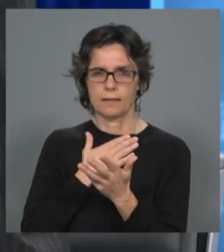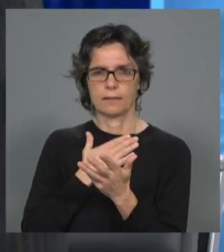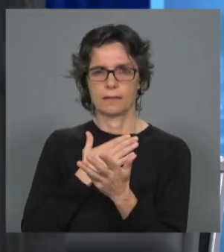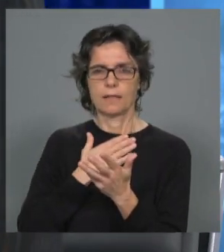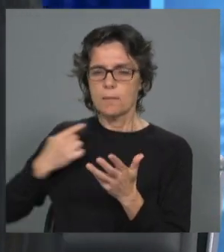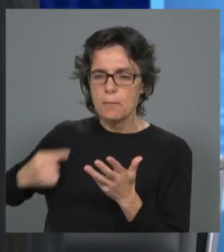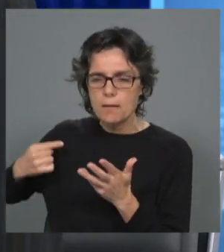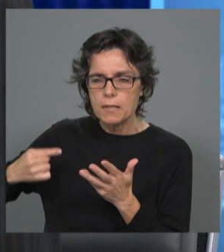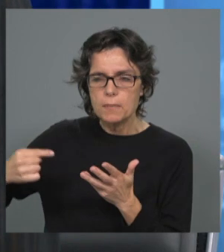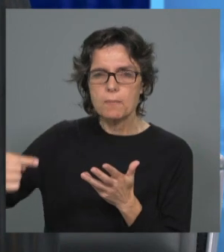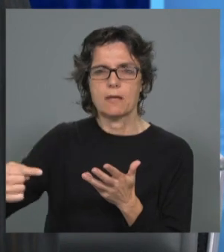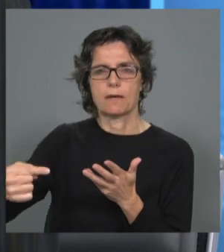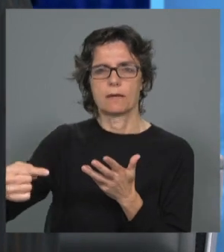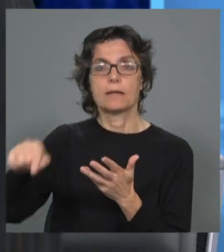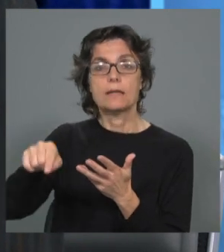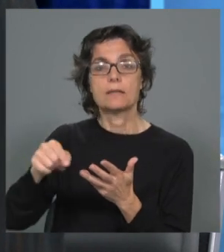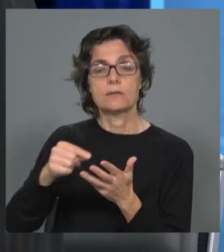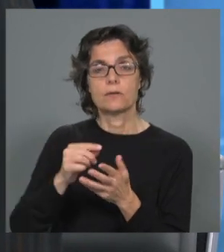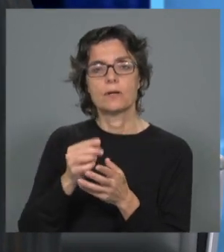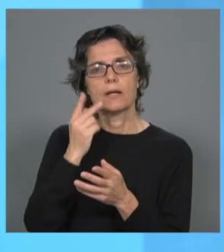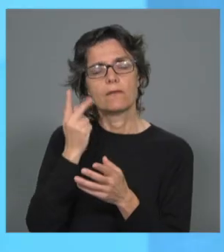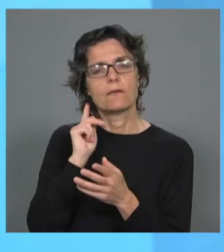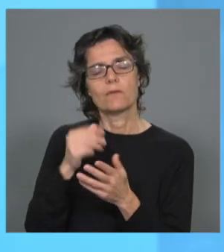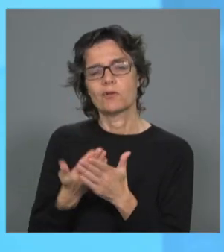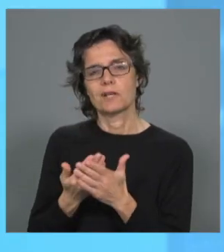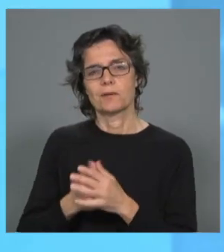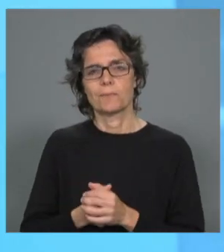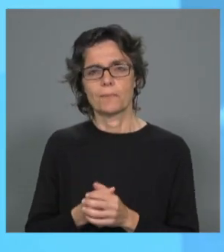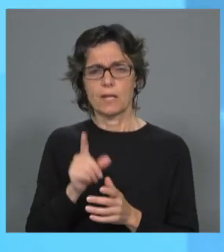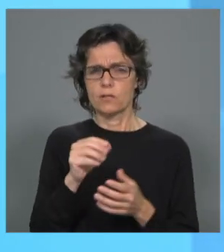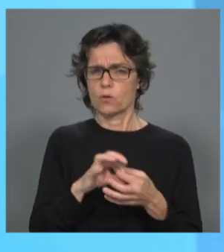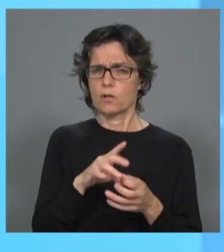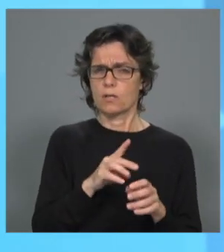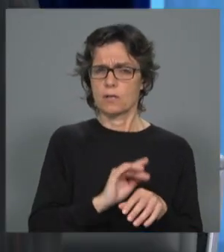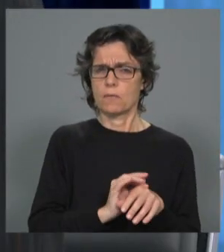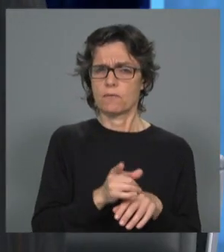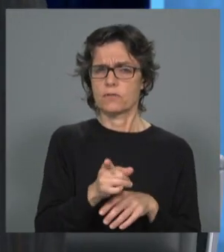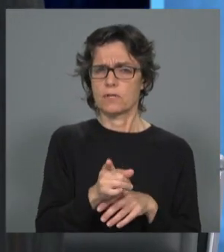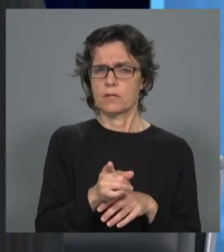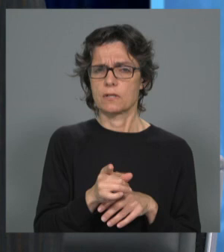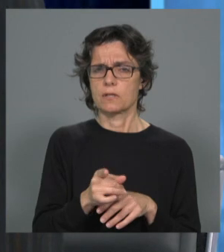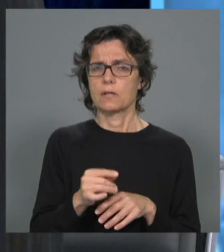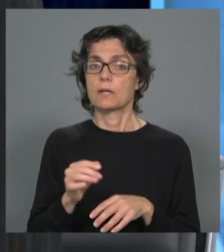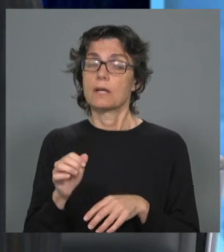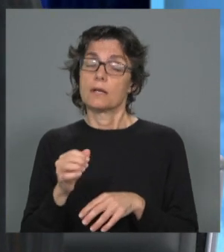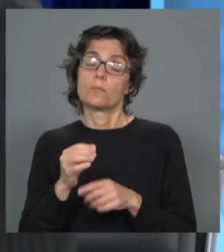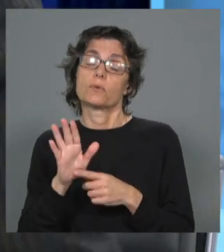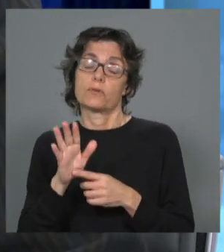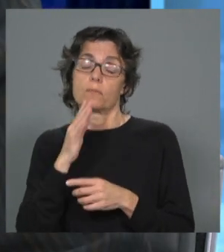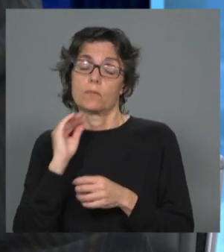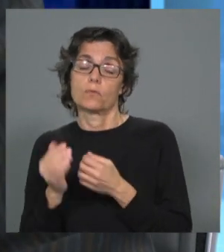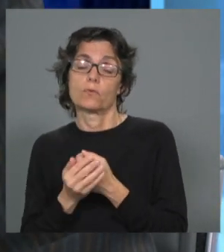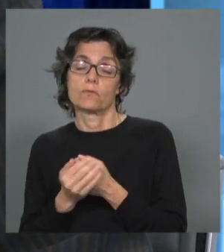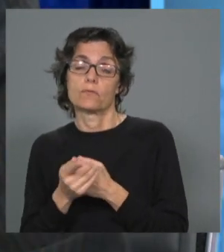fizemos. E, portanto, mas inclui também as fragilidades que possam existir? E aí temos a questão no envelhecimento,